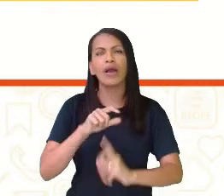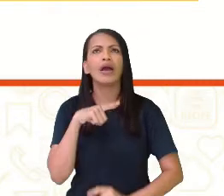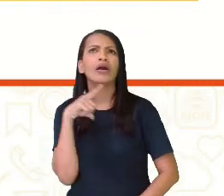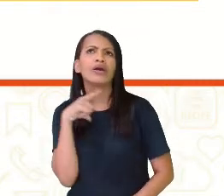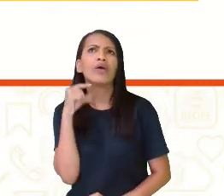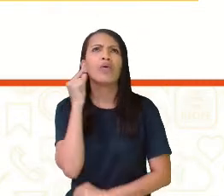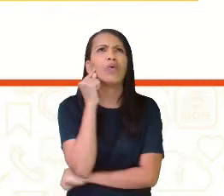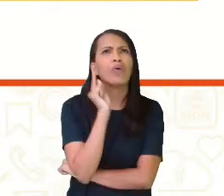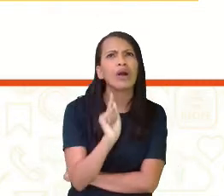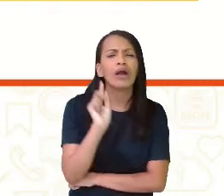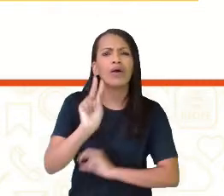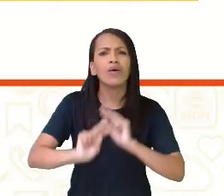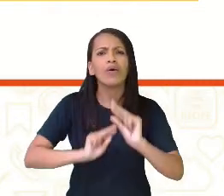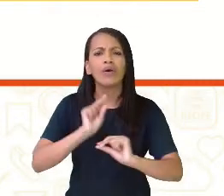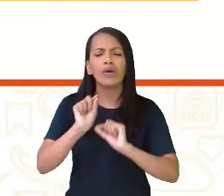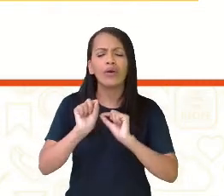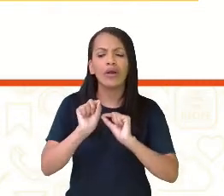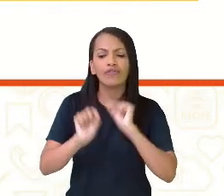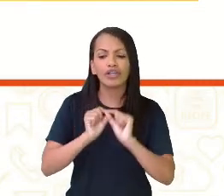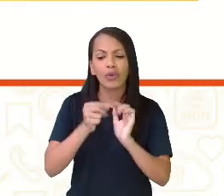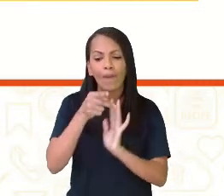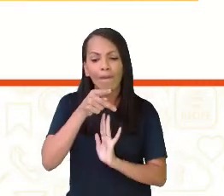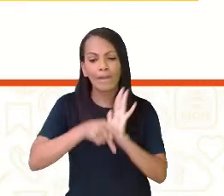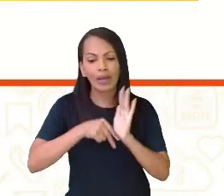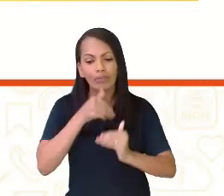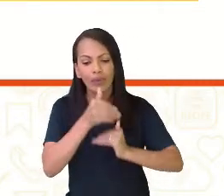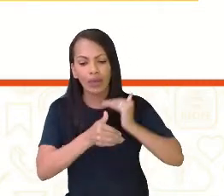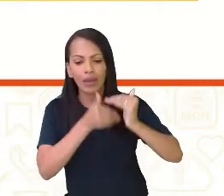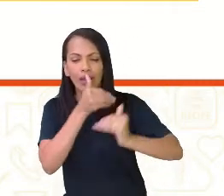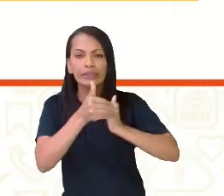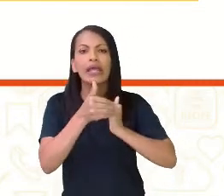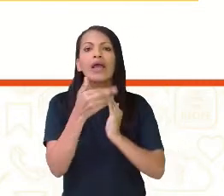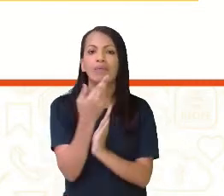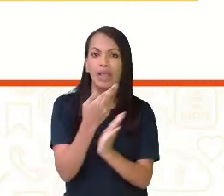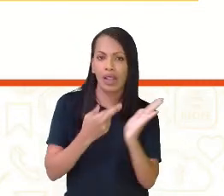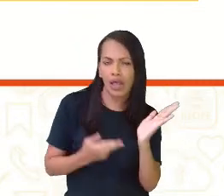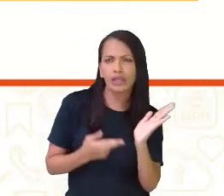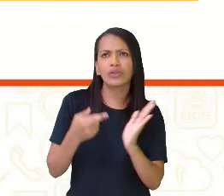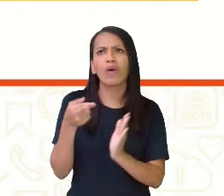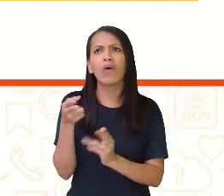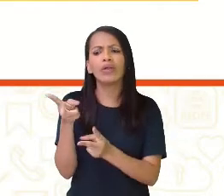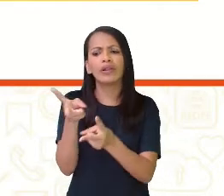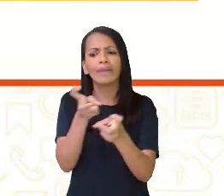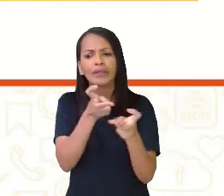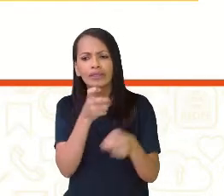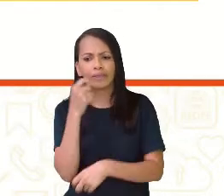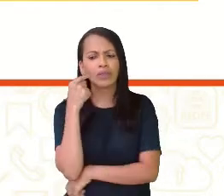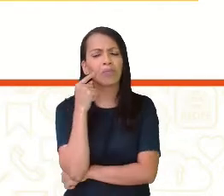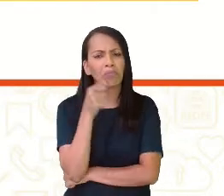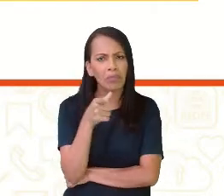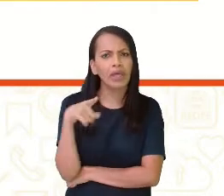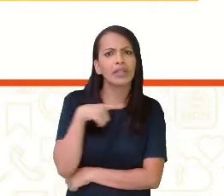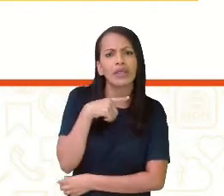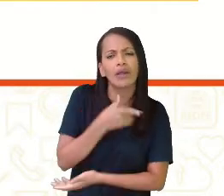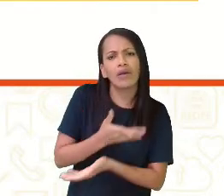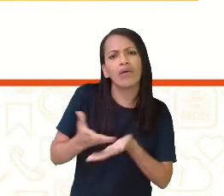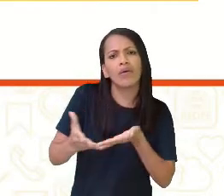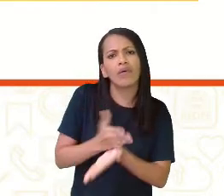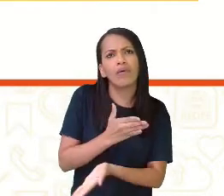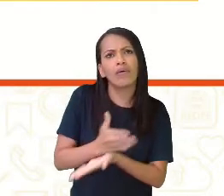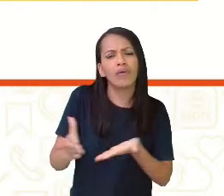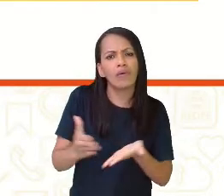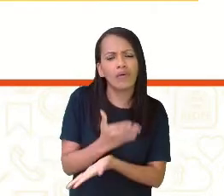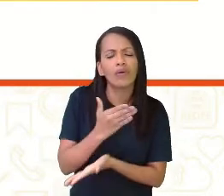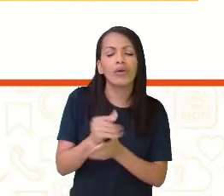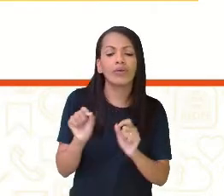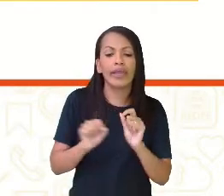gente operacionalize esse processo, né? E aí a gente tem relatórios de observações, que a gente, em algumas situações, a gente chama de diário